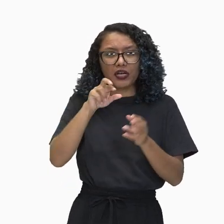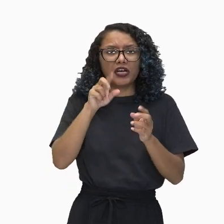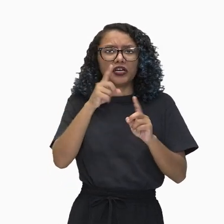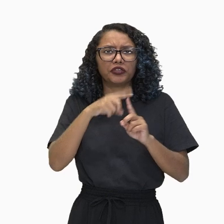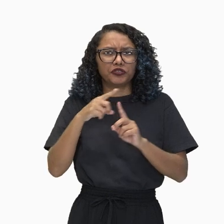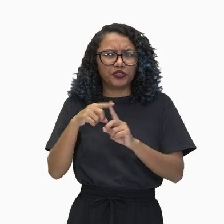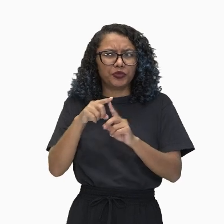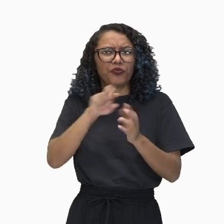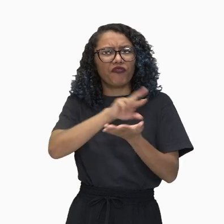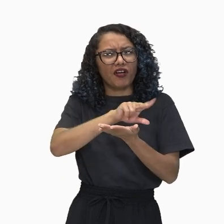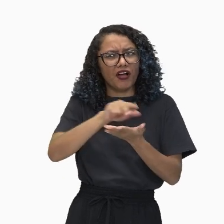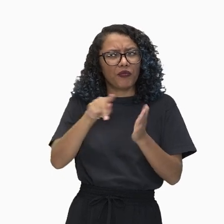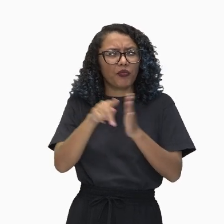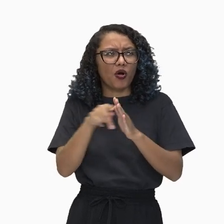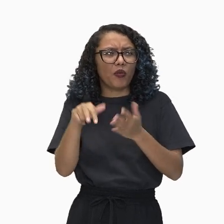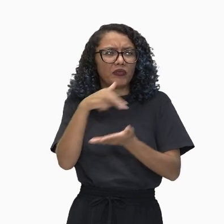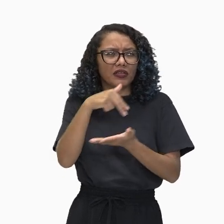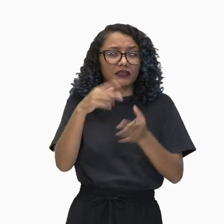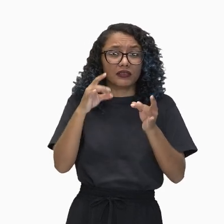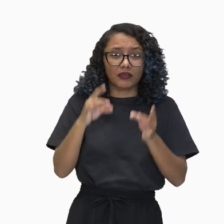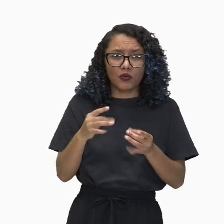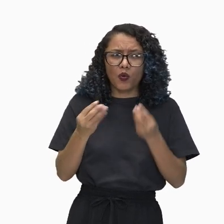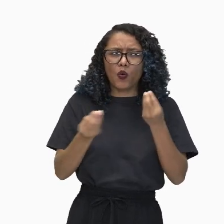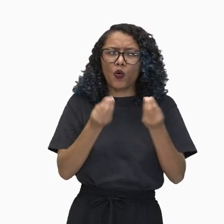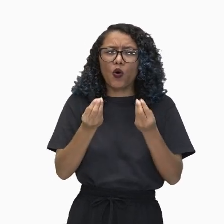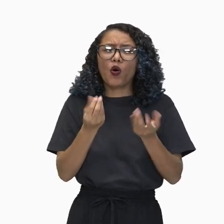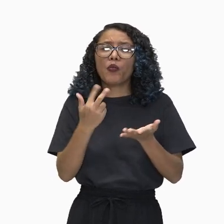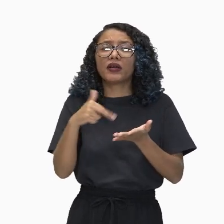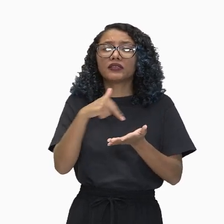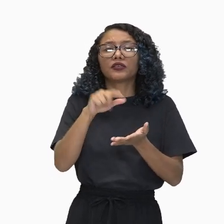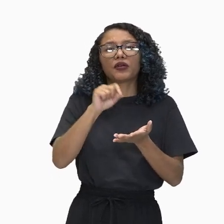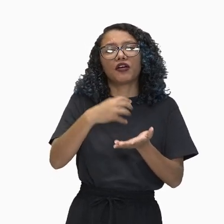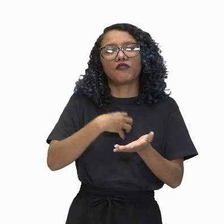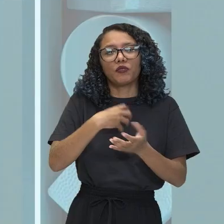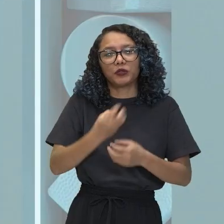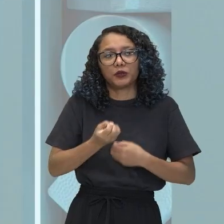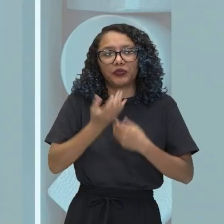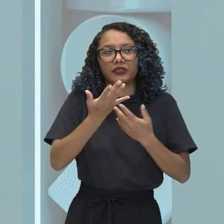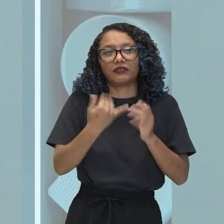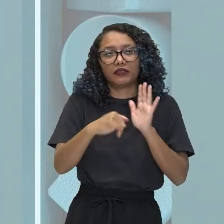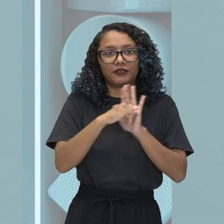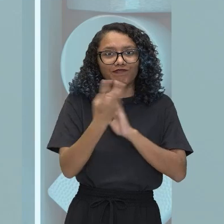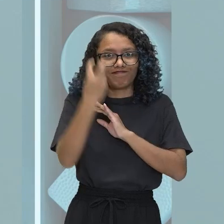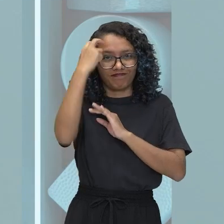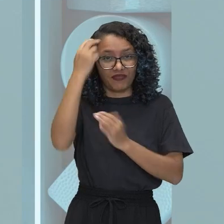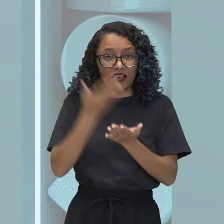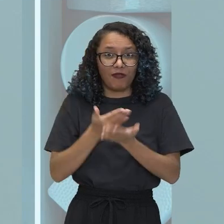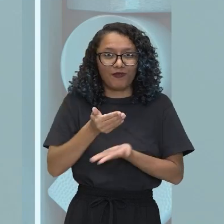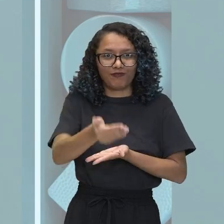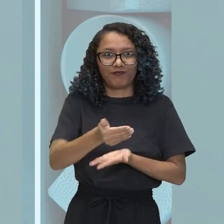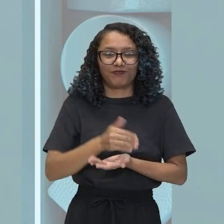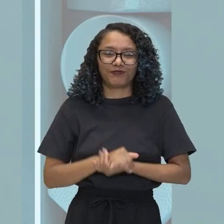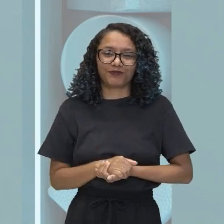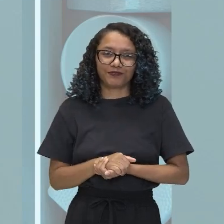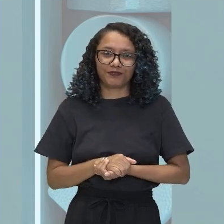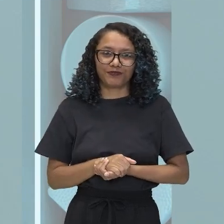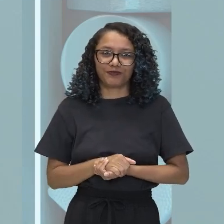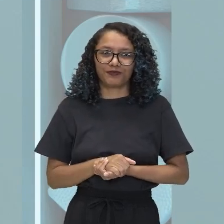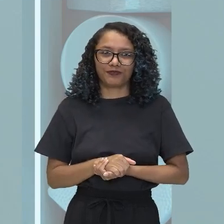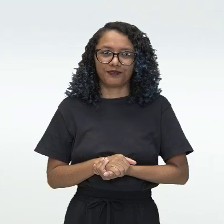países. Detalhamento. A dança enquanto meio de expressão da identidade cultural. Vamos à nossa aula de hoje.